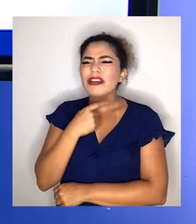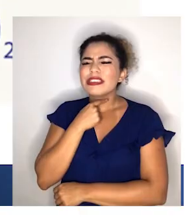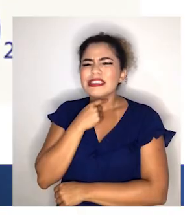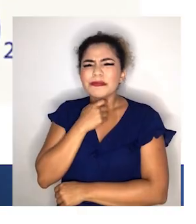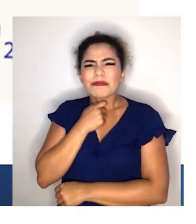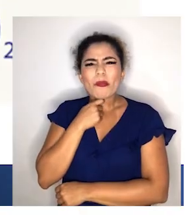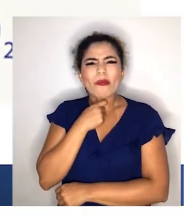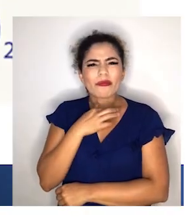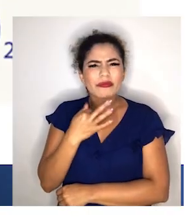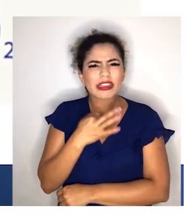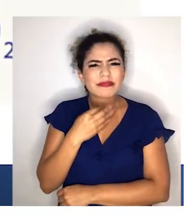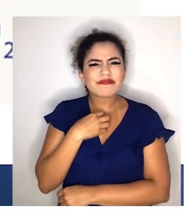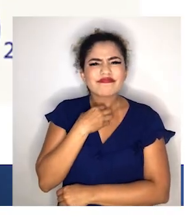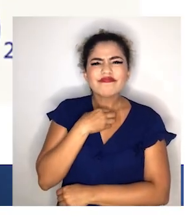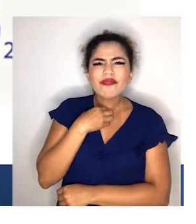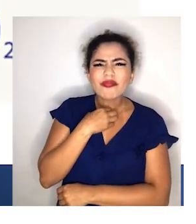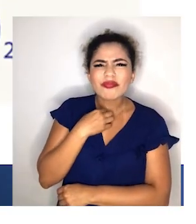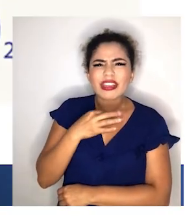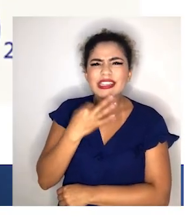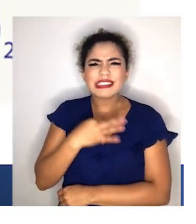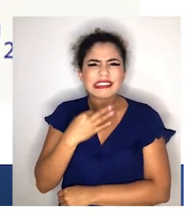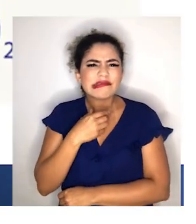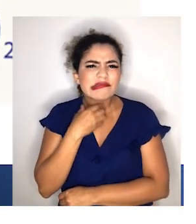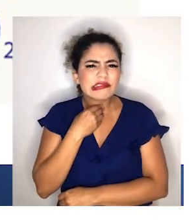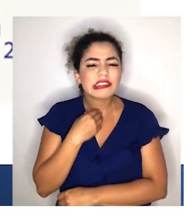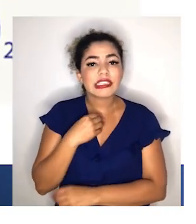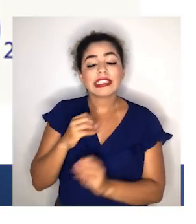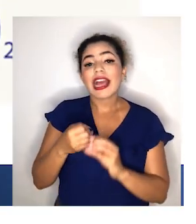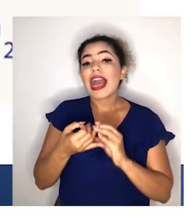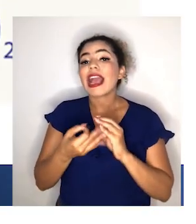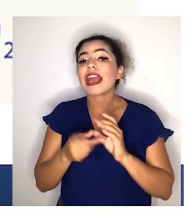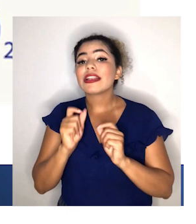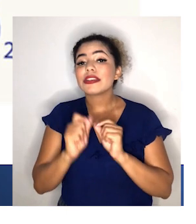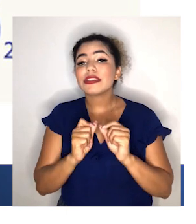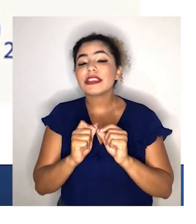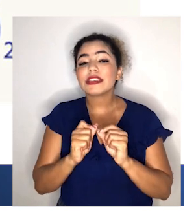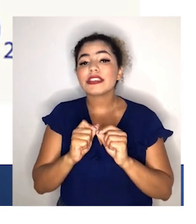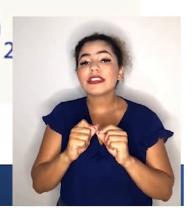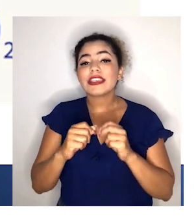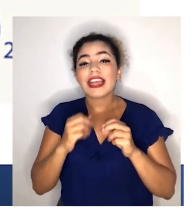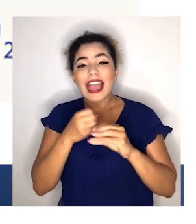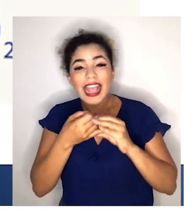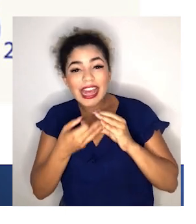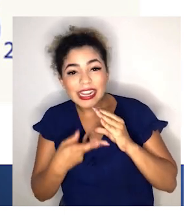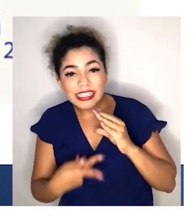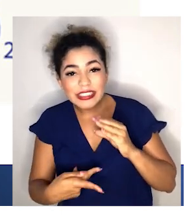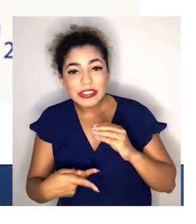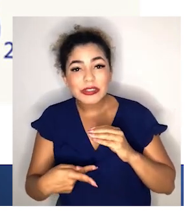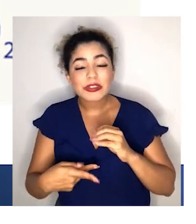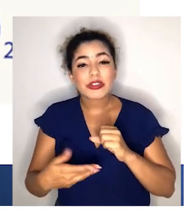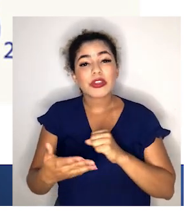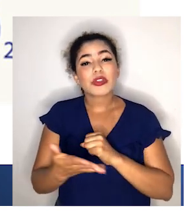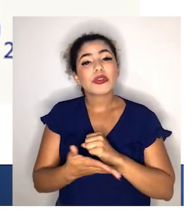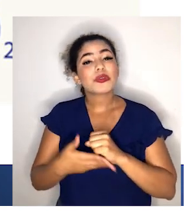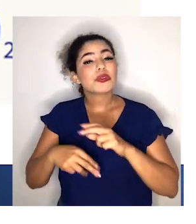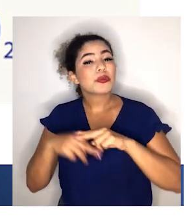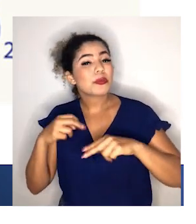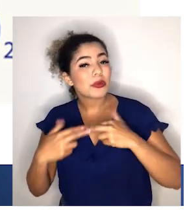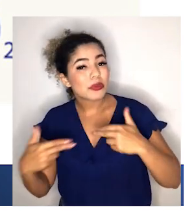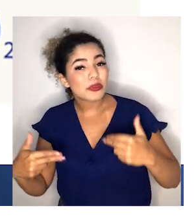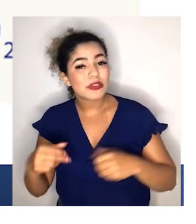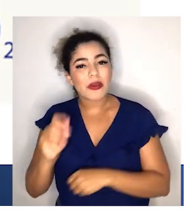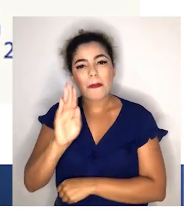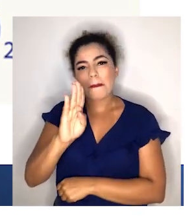a boca? Aquela sensação de adstringência? Isso é característico das substâncias e dos produtos que são